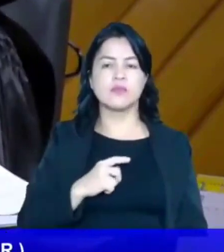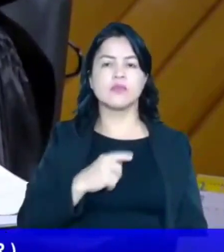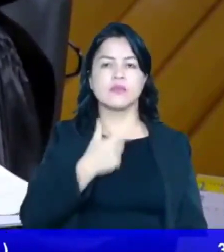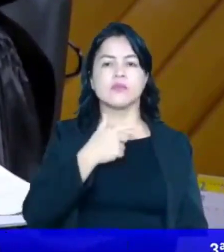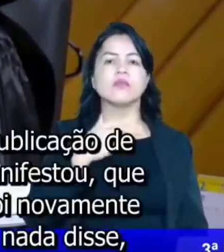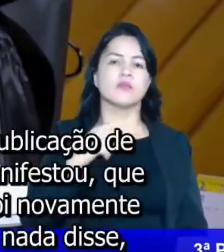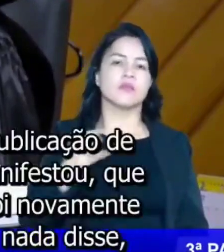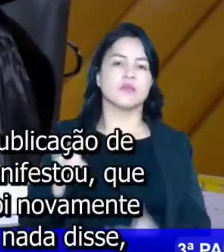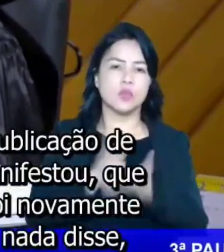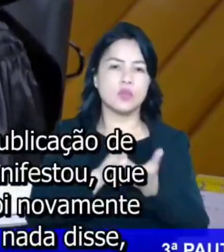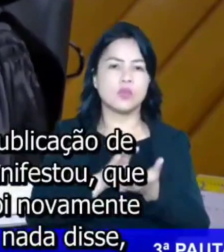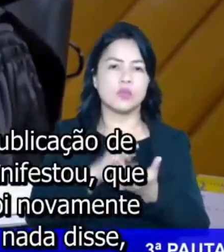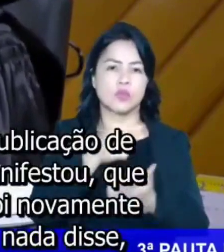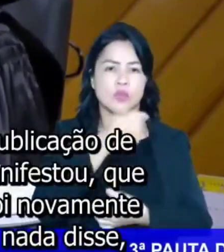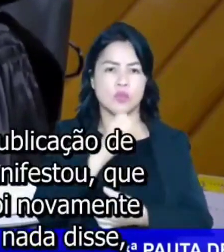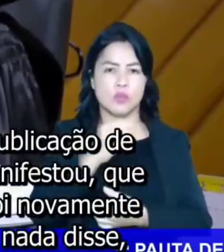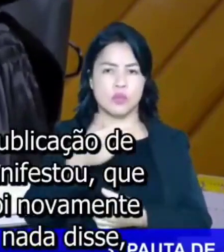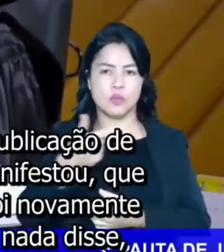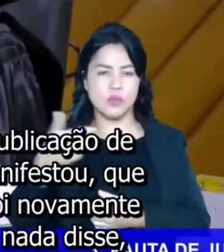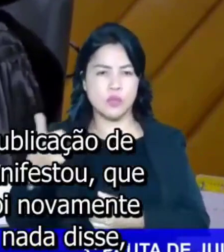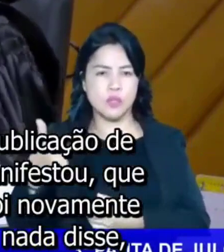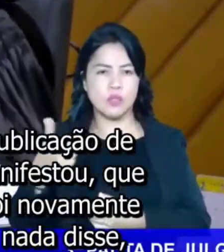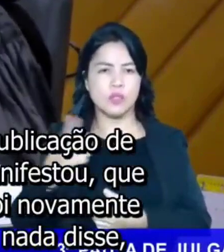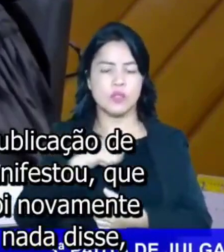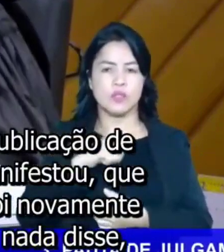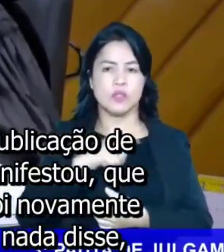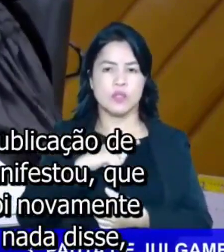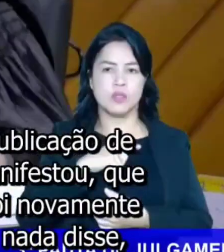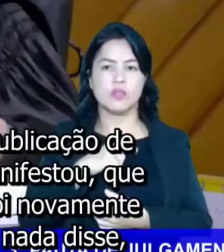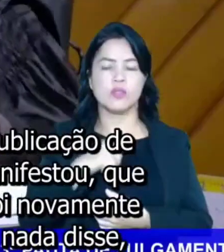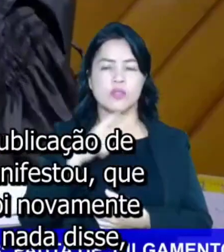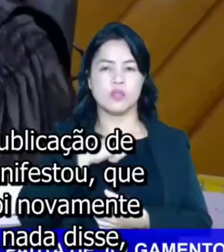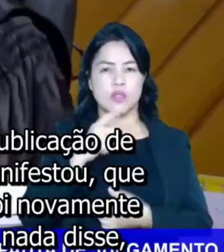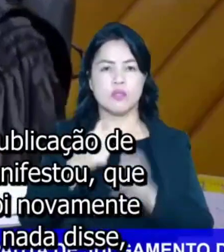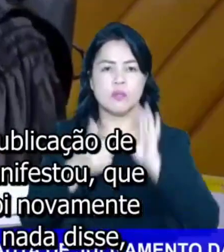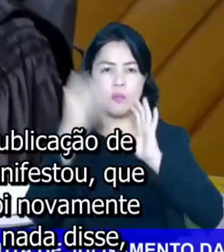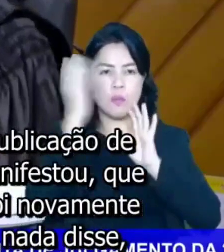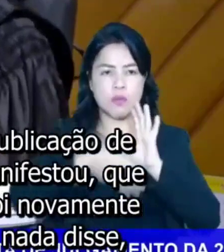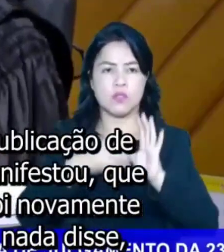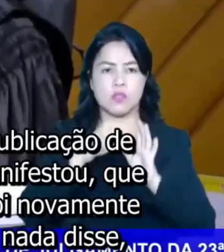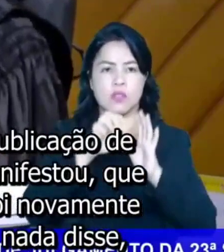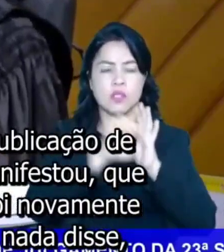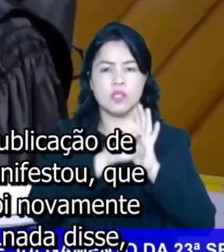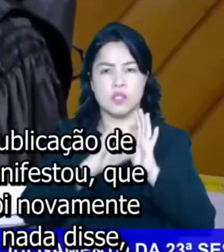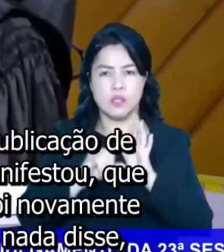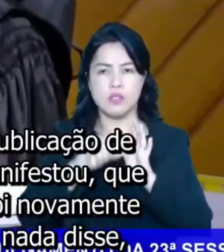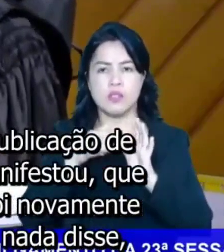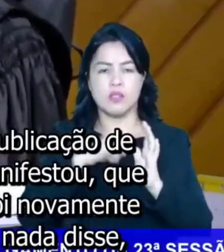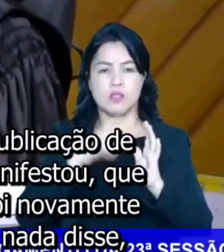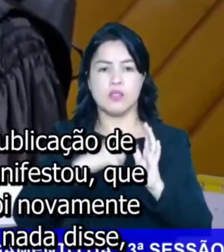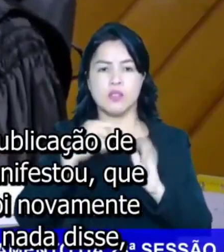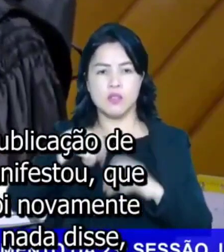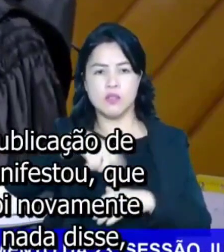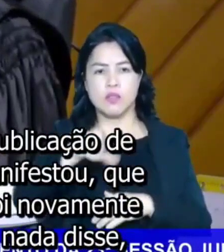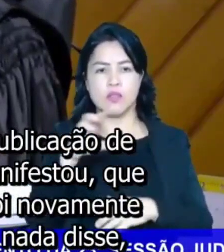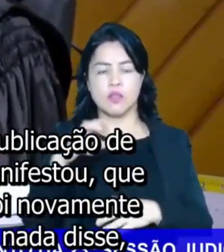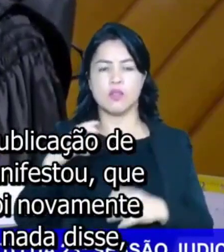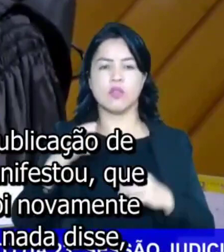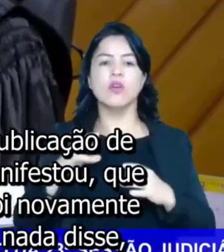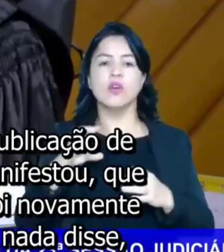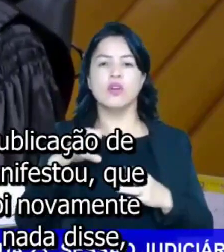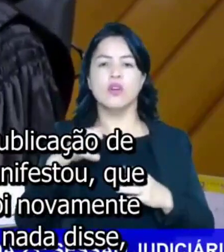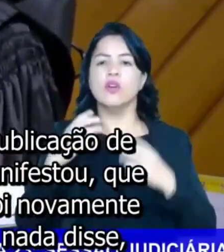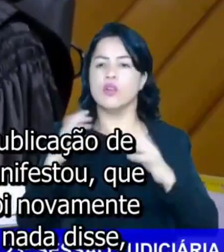2021. Foram cumpridas as formalidades legais, como a publicação de edital, e os autos foram ao órgão técnico, que